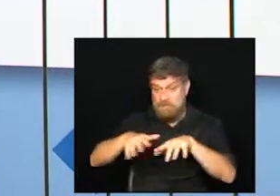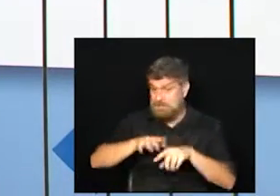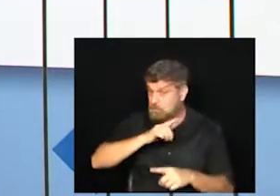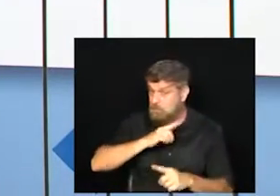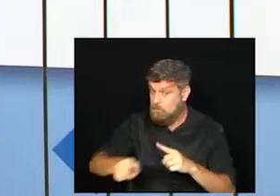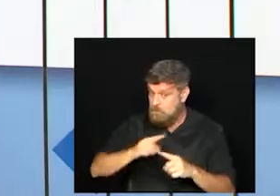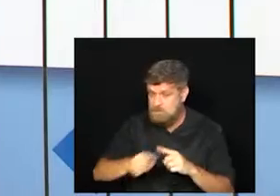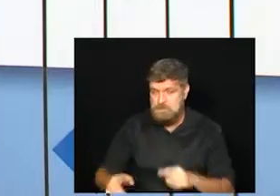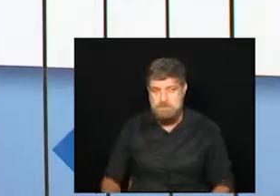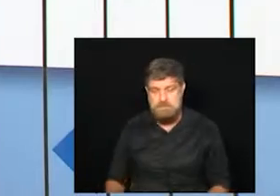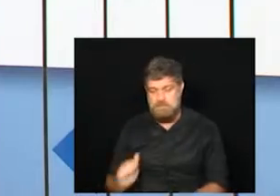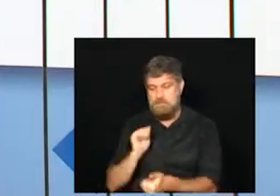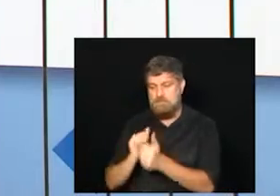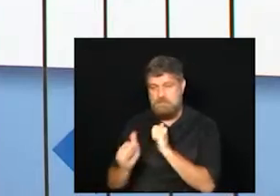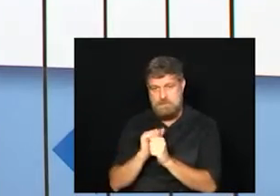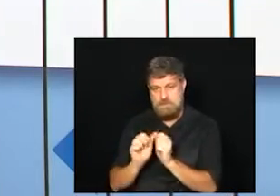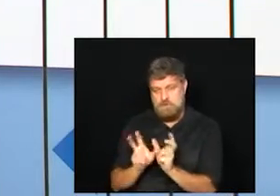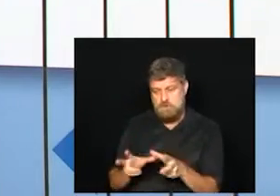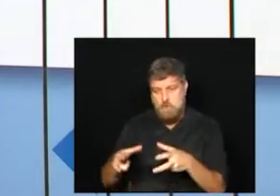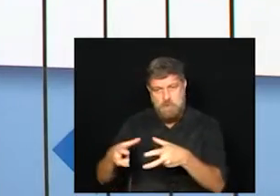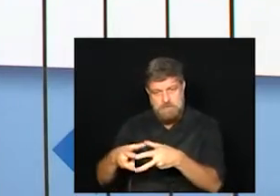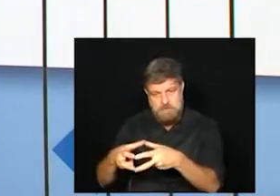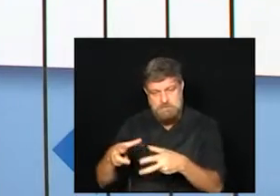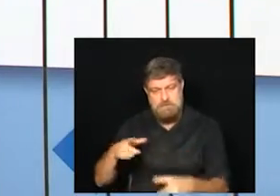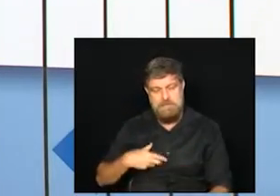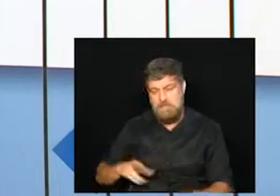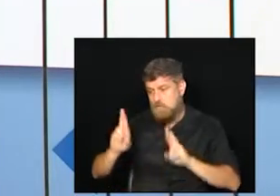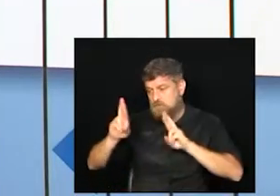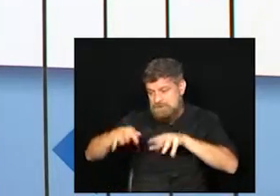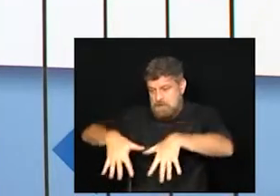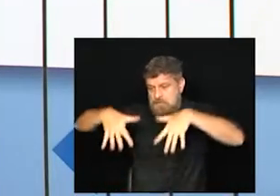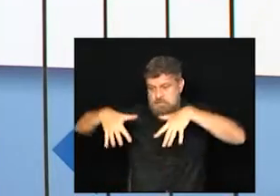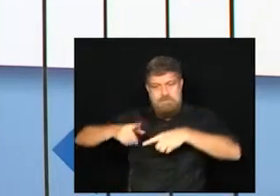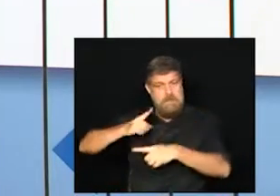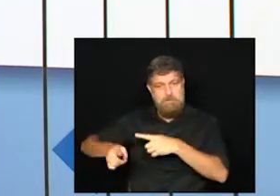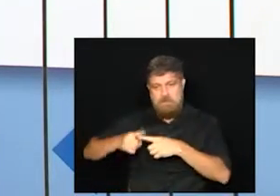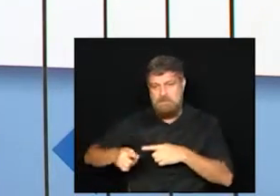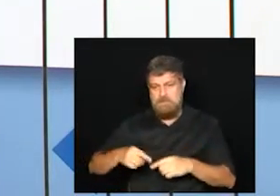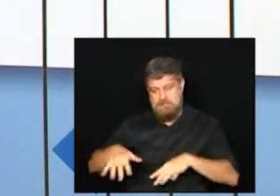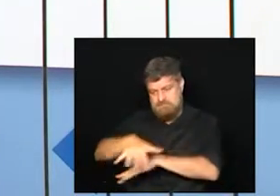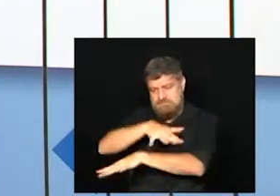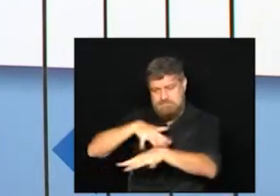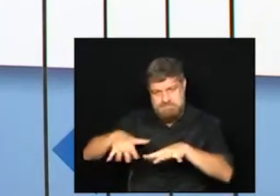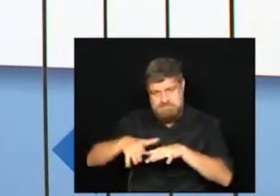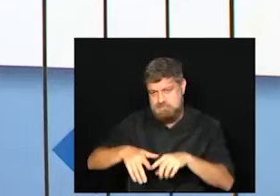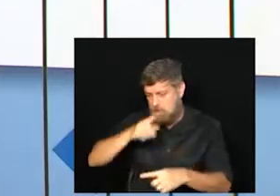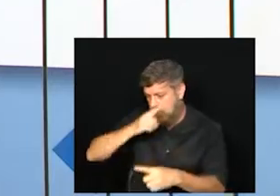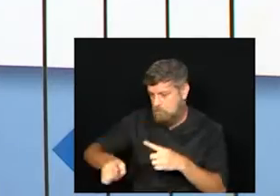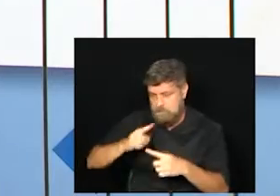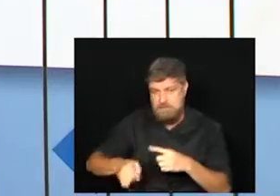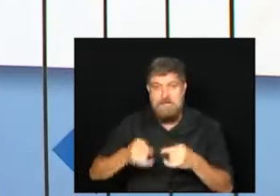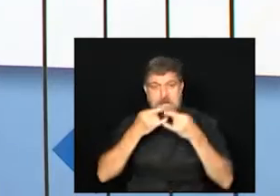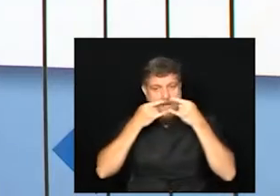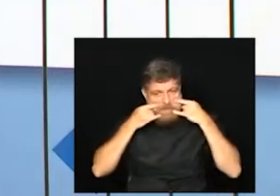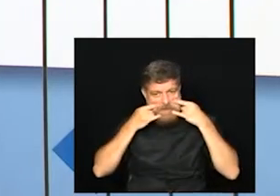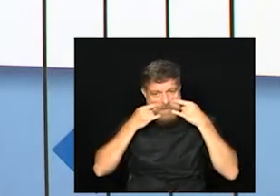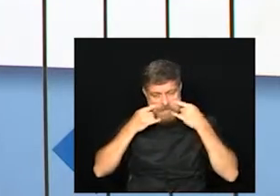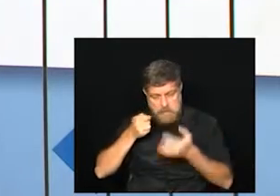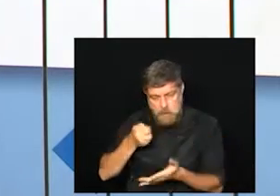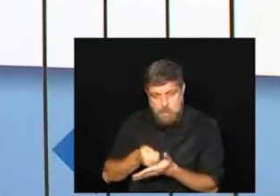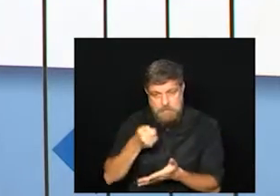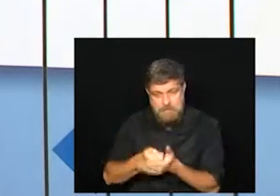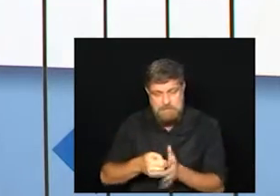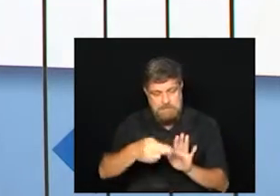dos esportes coletivos. Proibido torcida, vedada aglomeração, é obrigatório o uso de máscara,